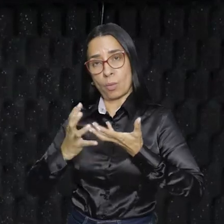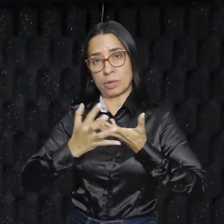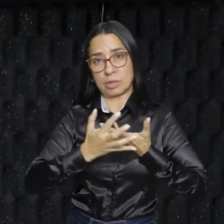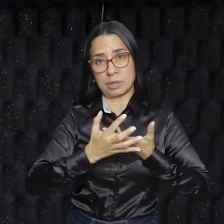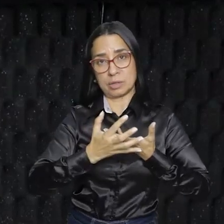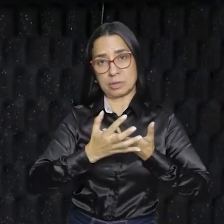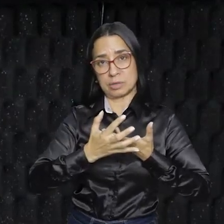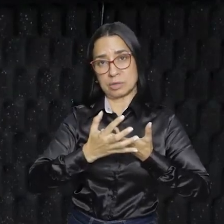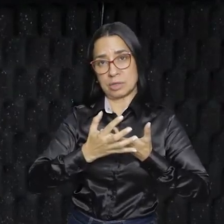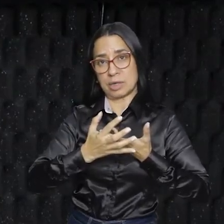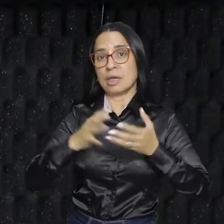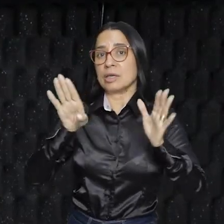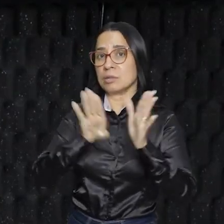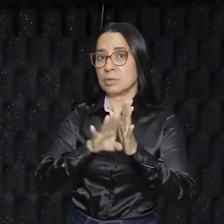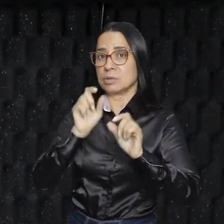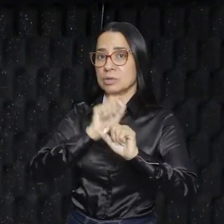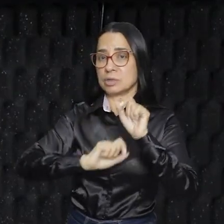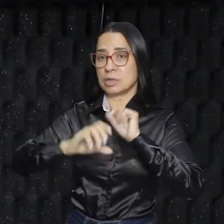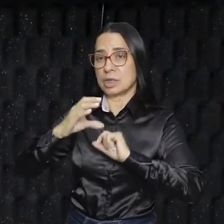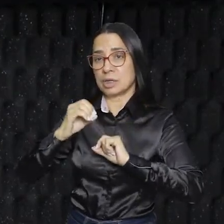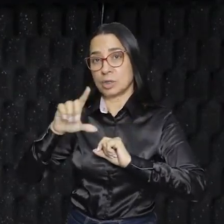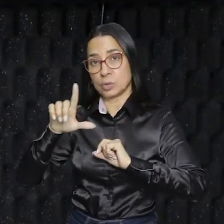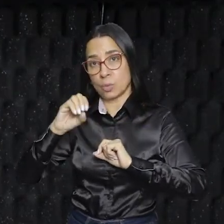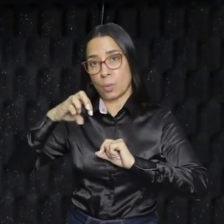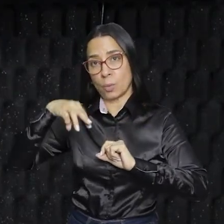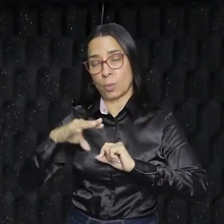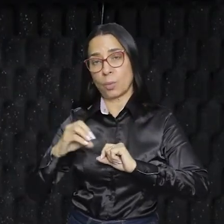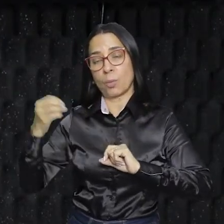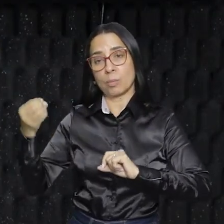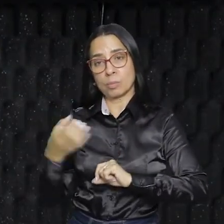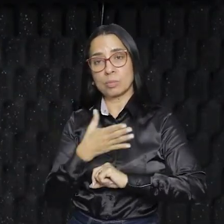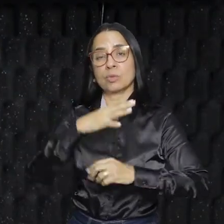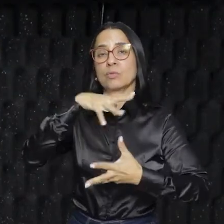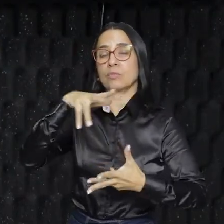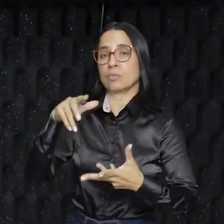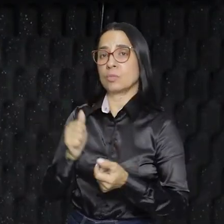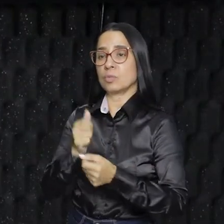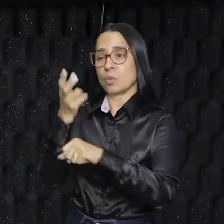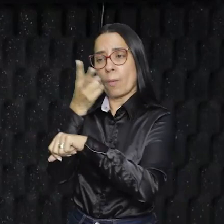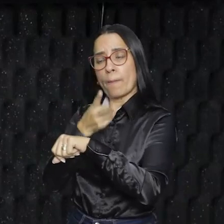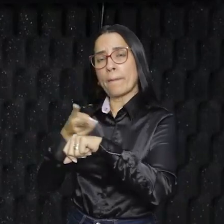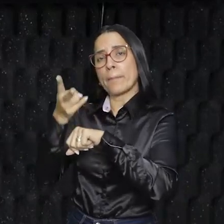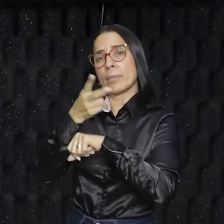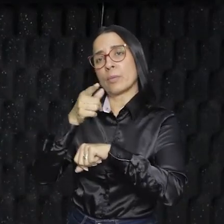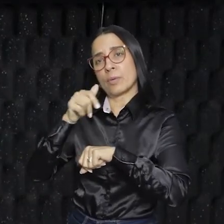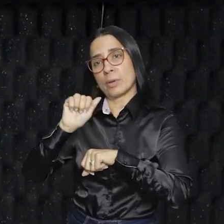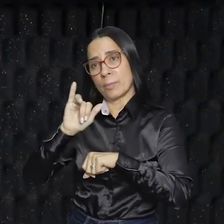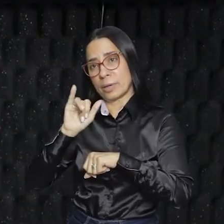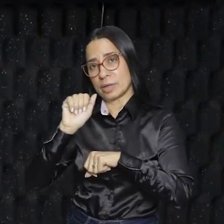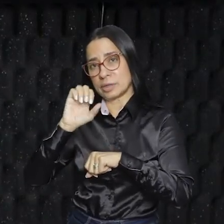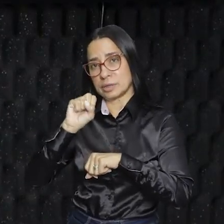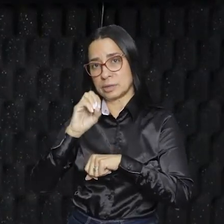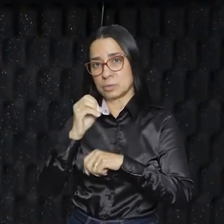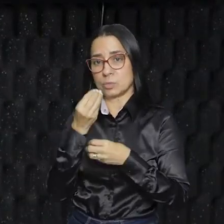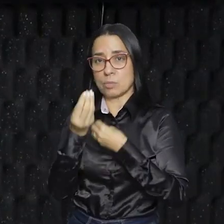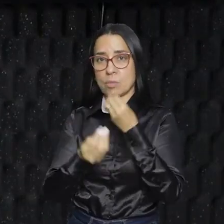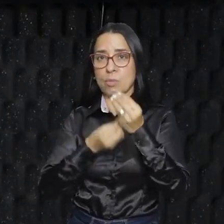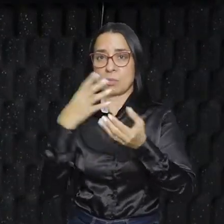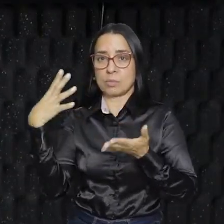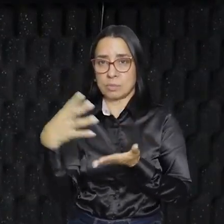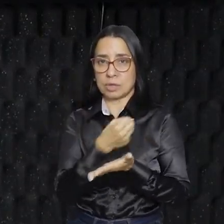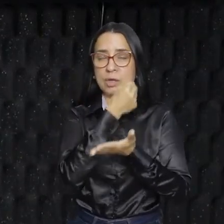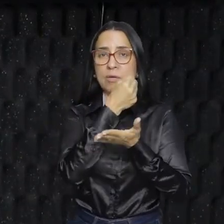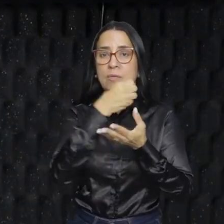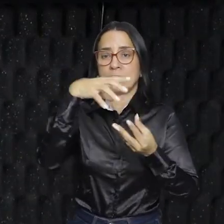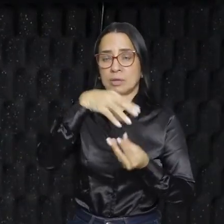a ser a América, esse paraíso, buscar o paraíso como forma de salvar a alma. É a expansão da